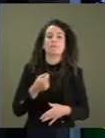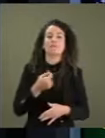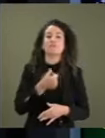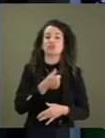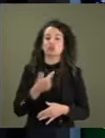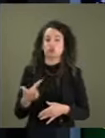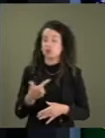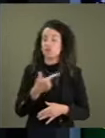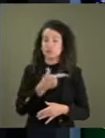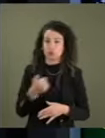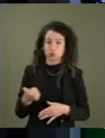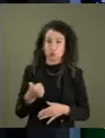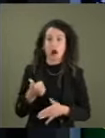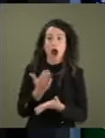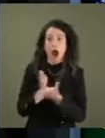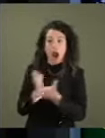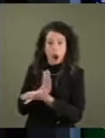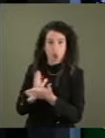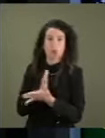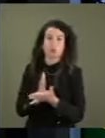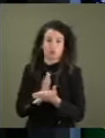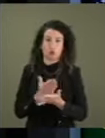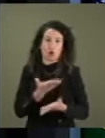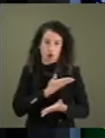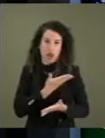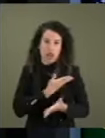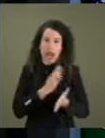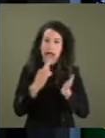colegas assinaram junto.